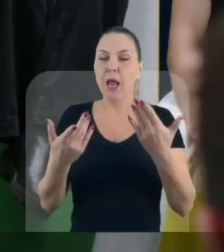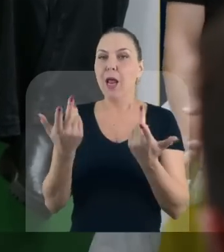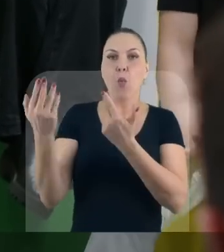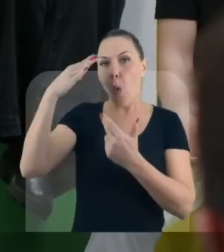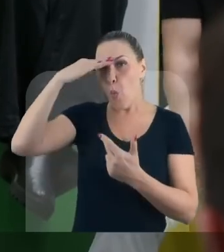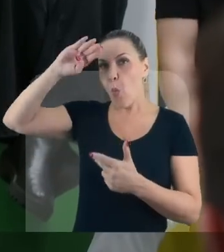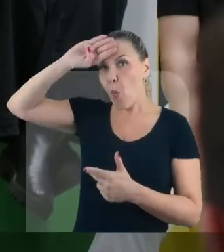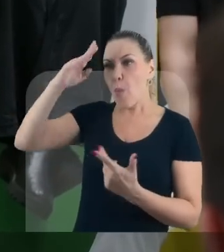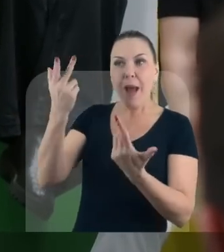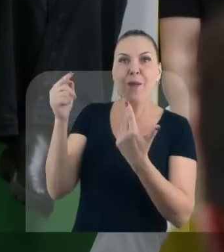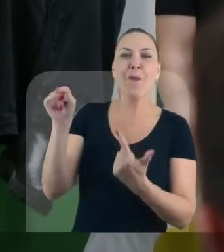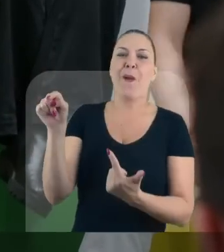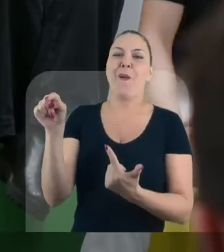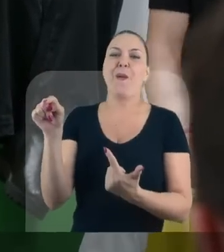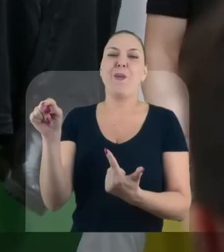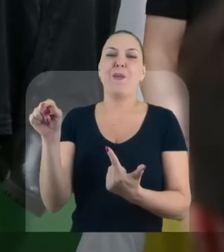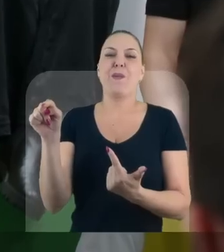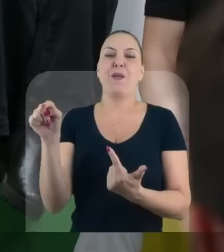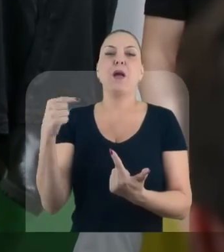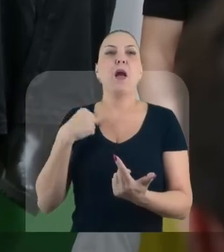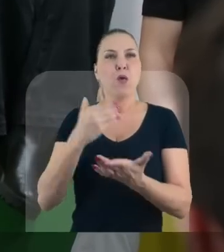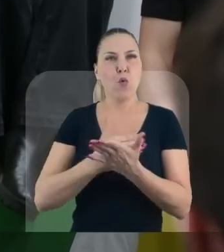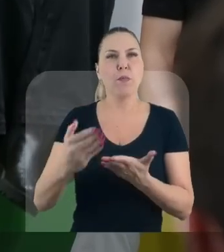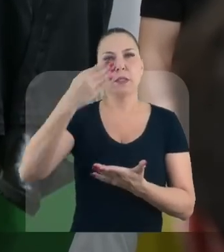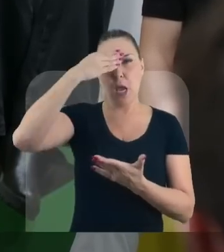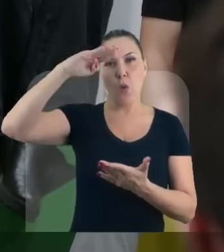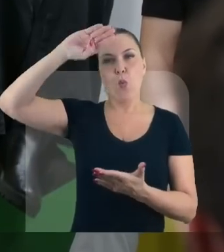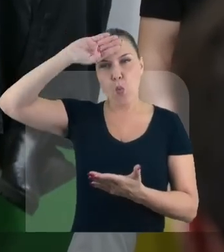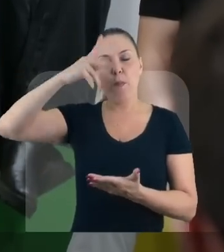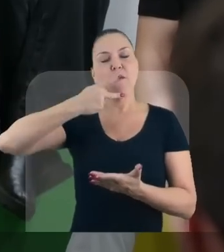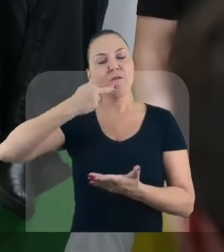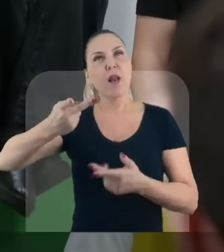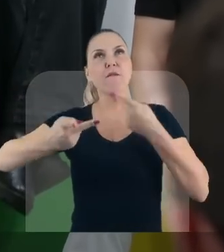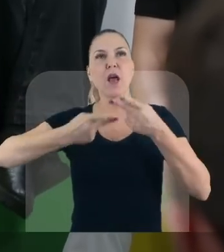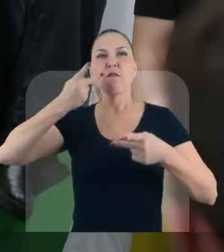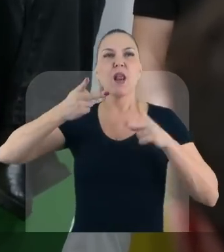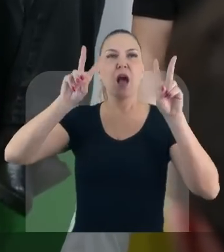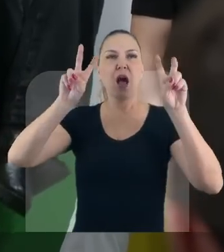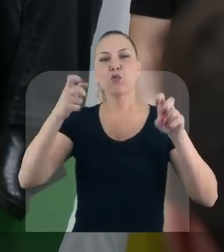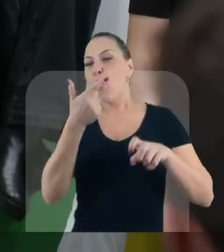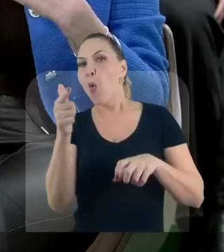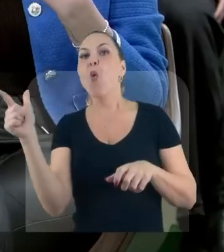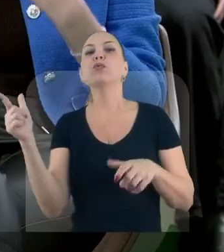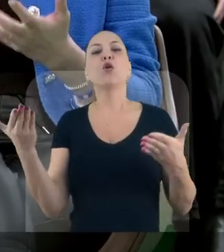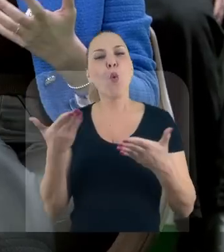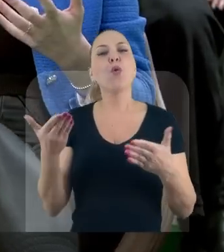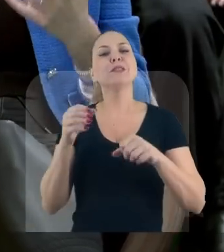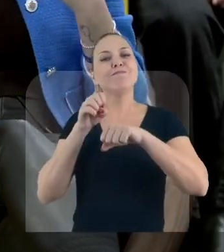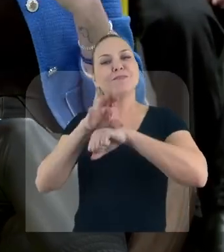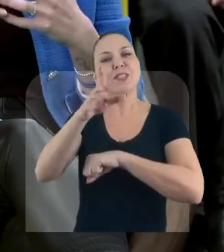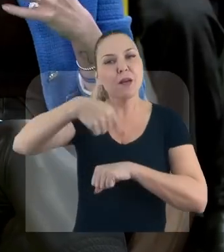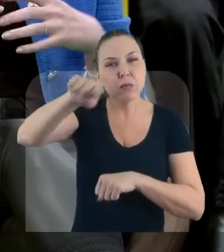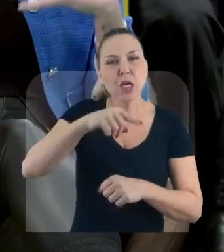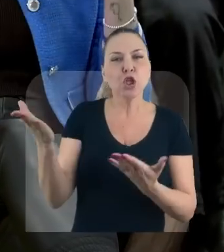em Cuba. Então, eu me inseri dessa forma. Comecei falando de Cuba, mas aí comecei a abranger outros assuntos. E o que eu deixo aqui para os jovens,